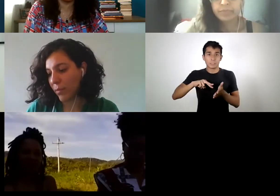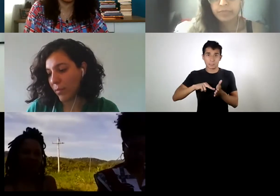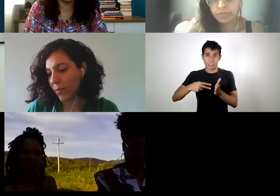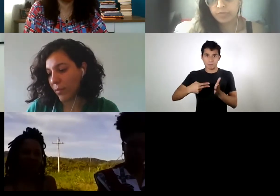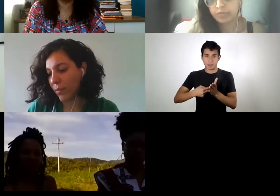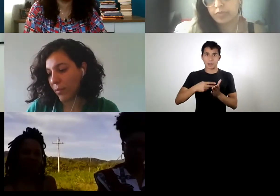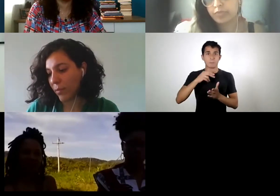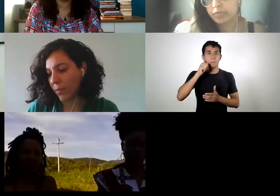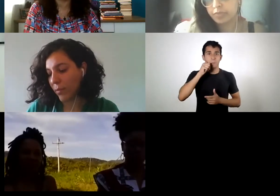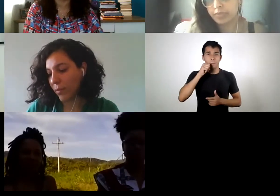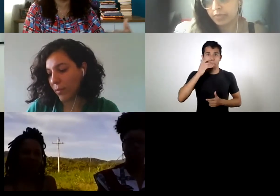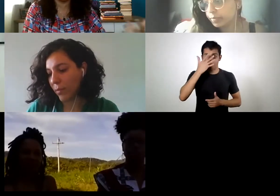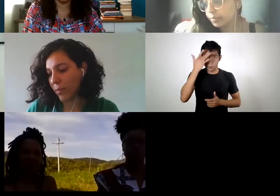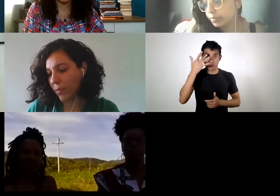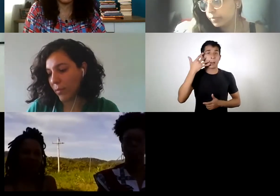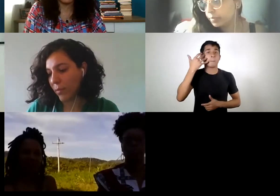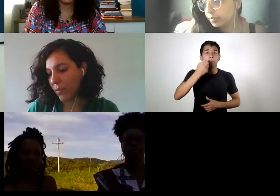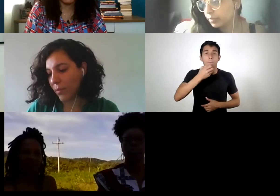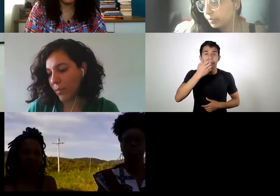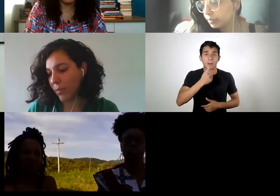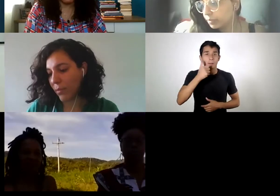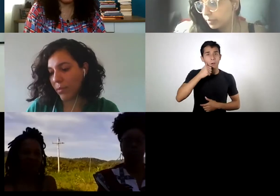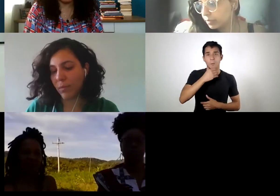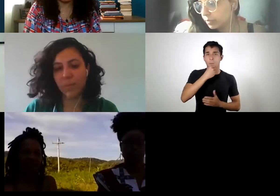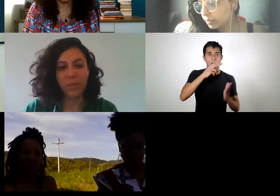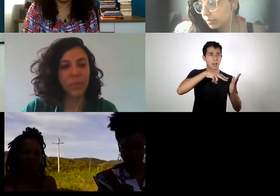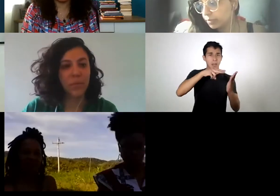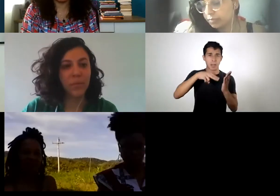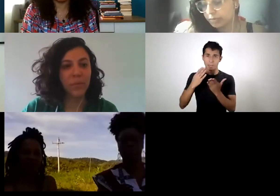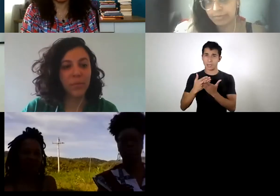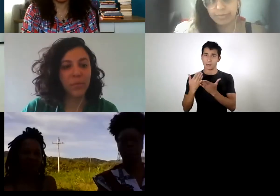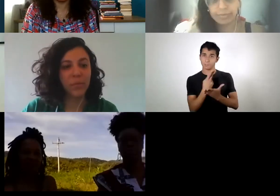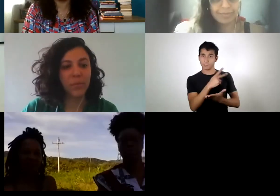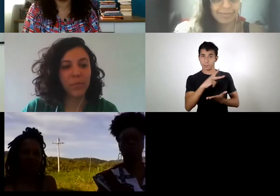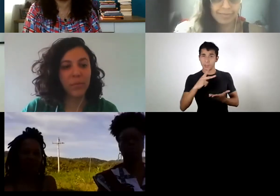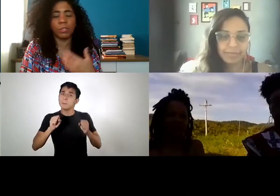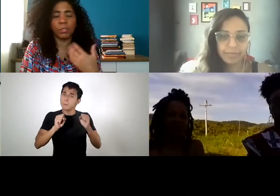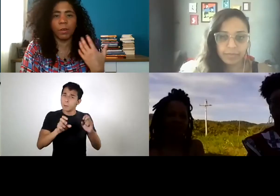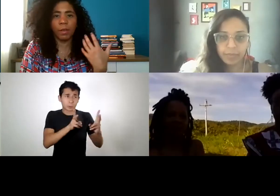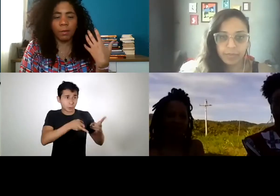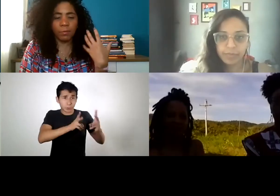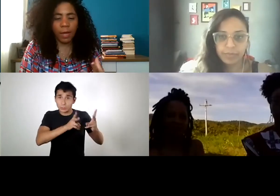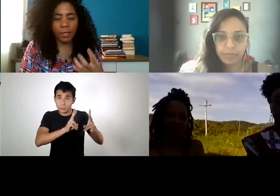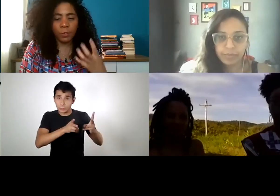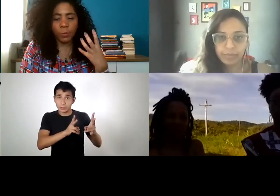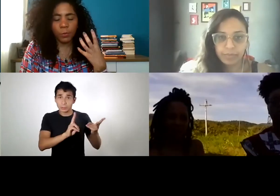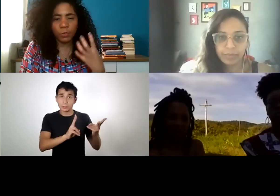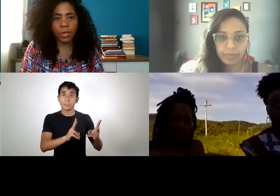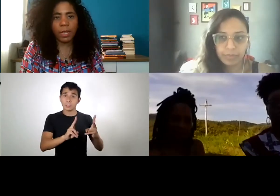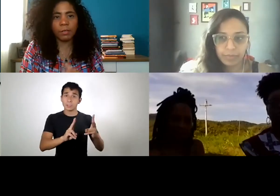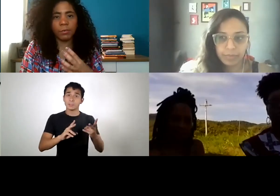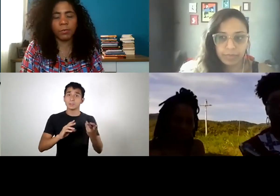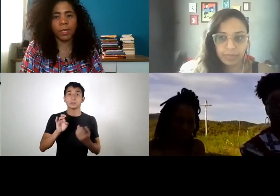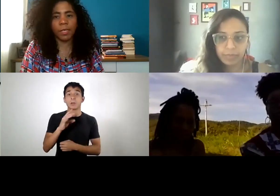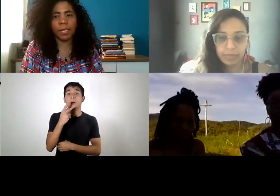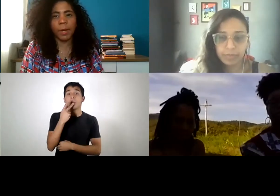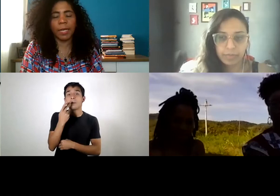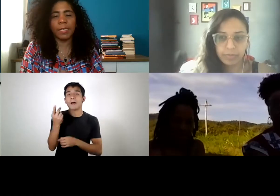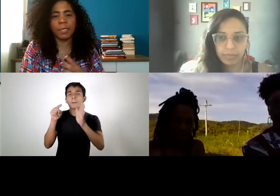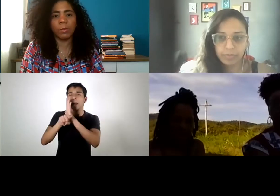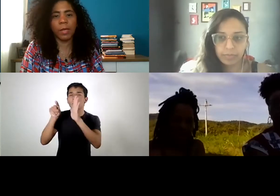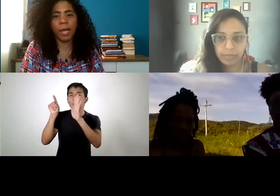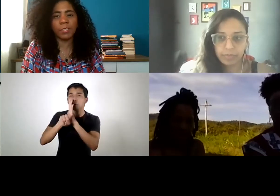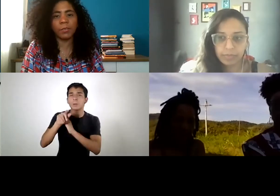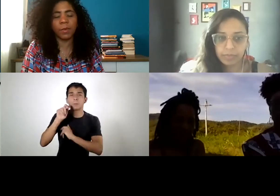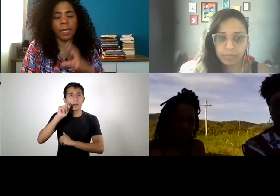autores brancos ou autoras brancas, né? Quando a gente traz esse questionamento, quando a gente fala que o projeto vem demarcar